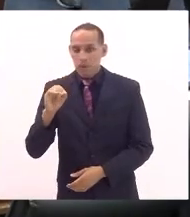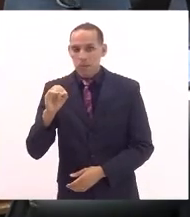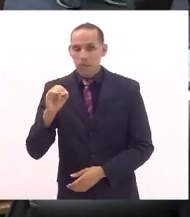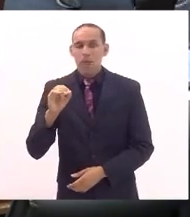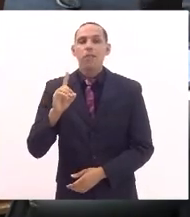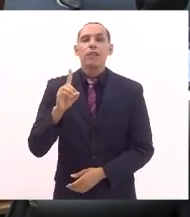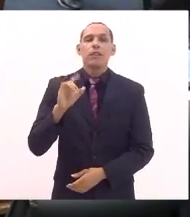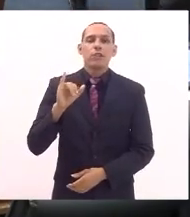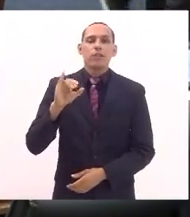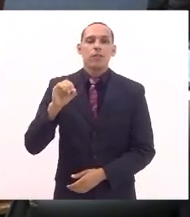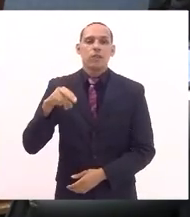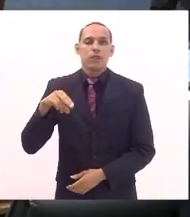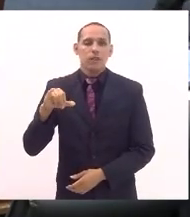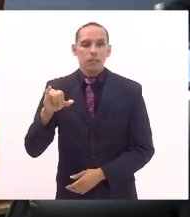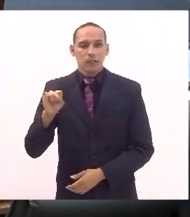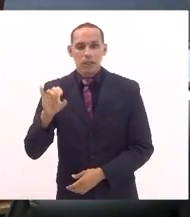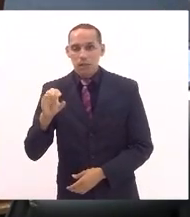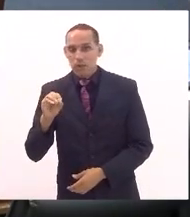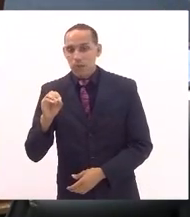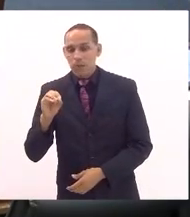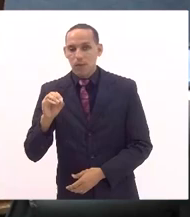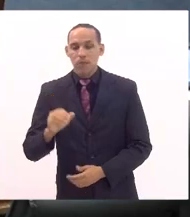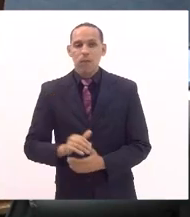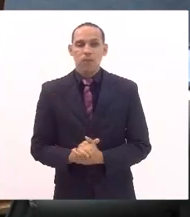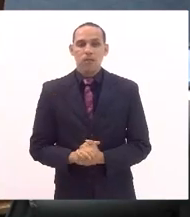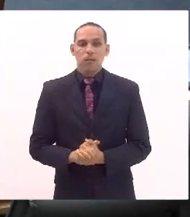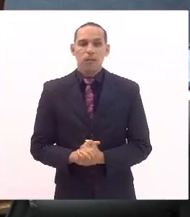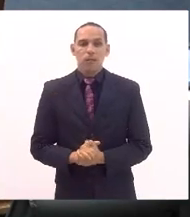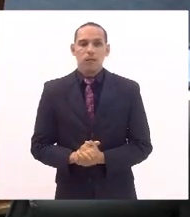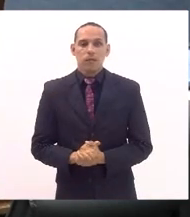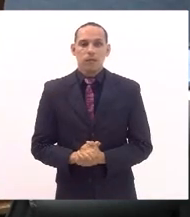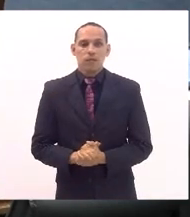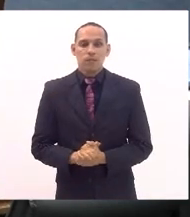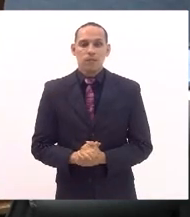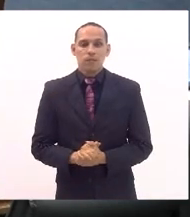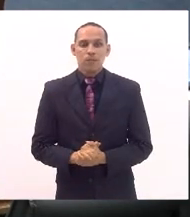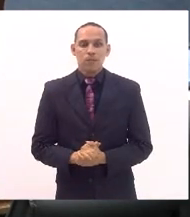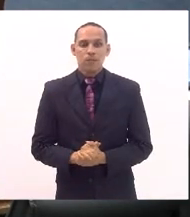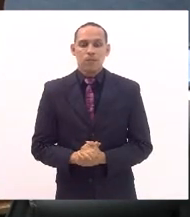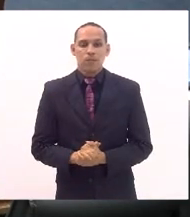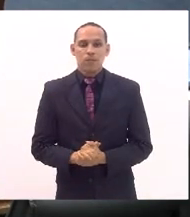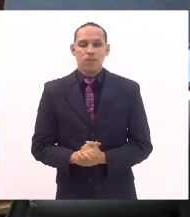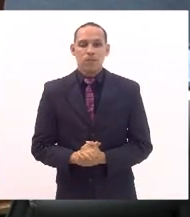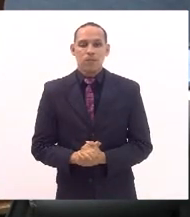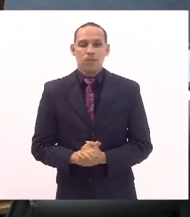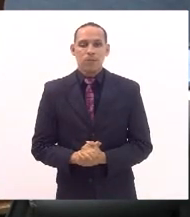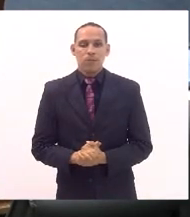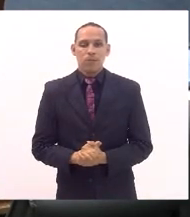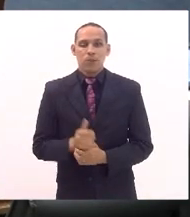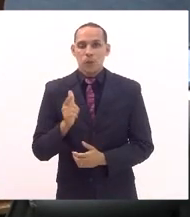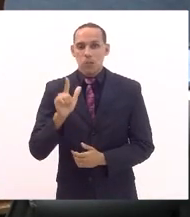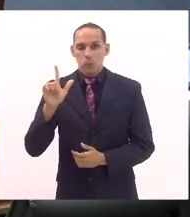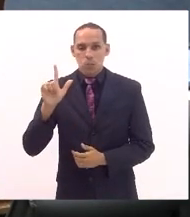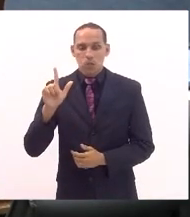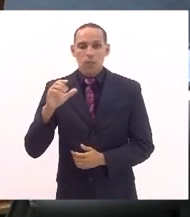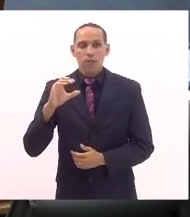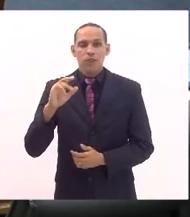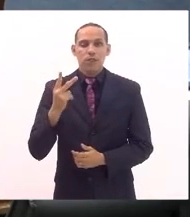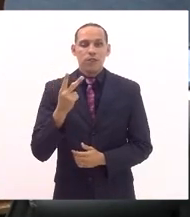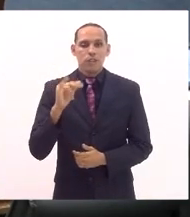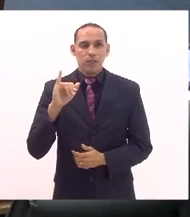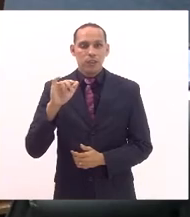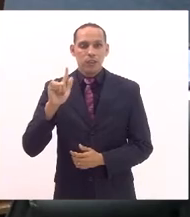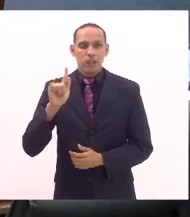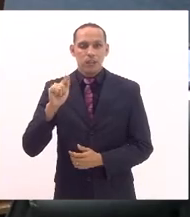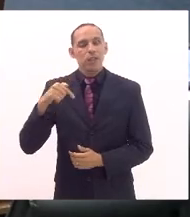Silva Deputado Dionísio Lins o resultado Dionísio Lins o deputado Skin